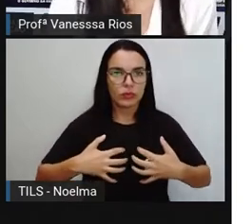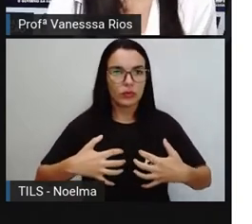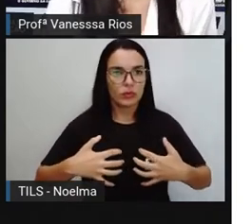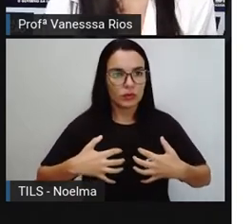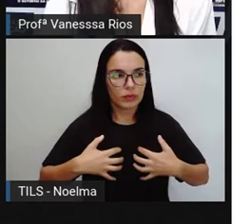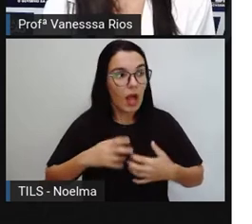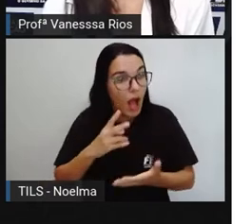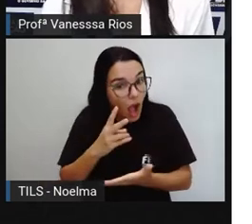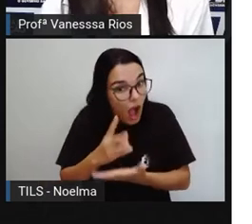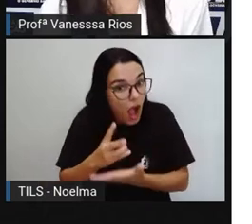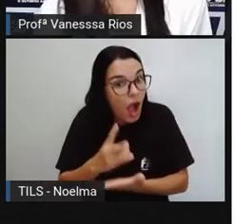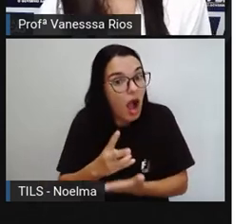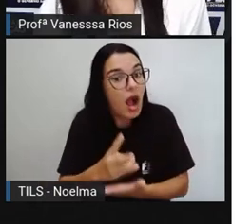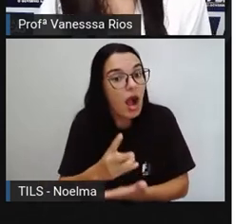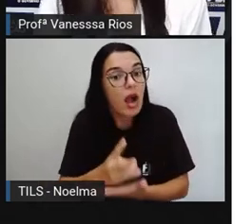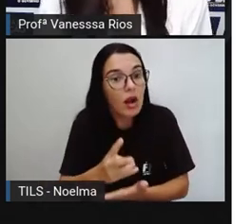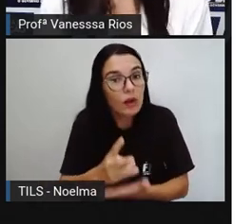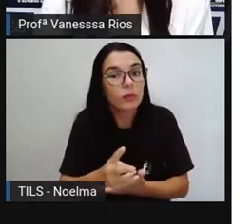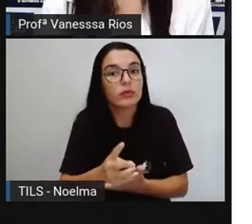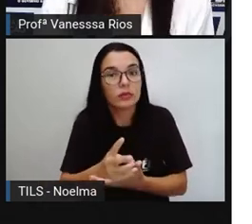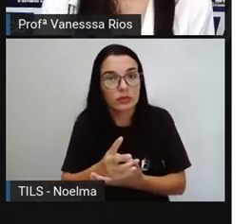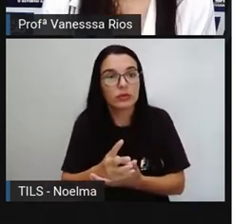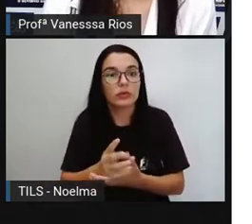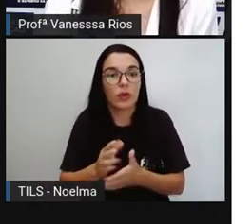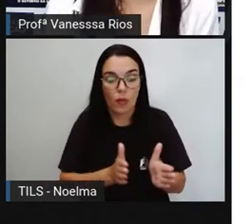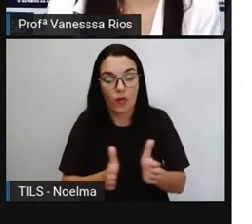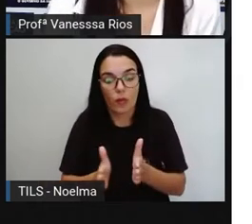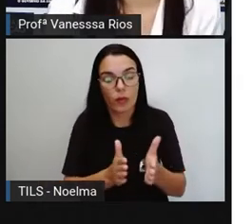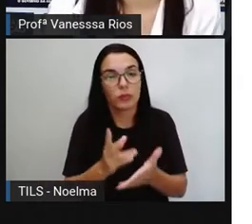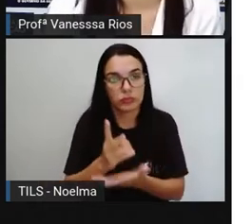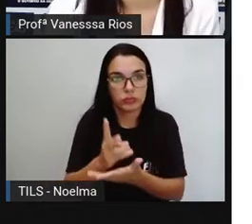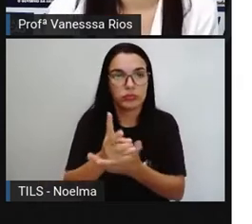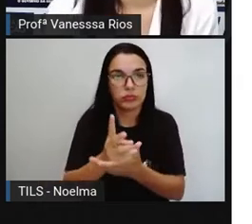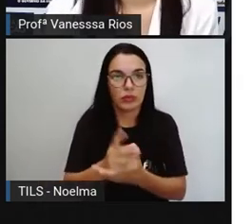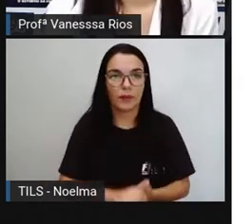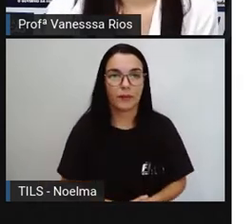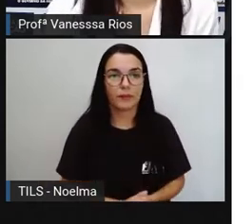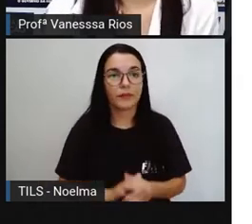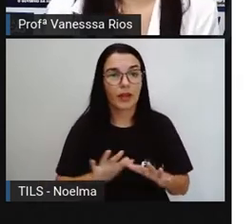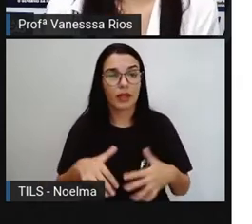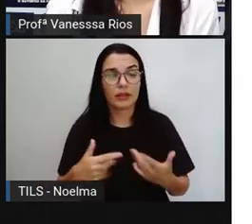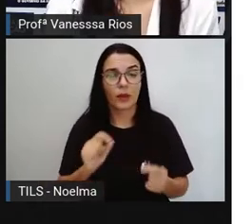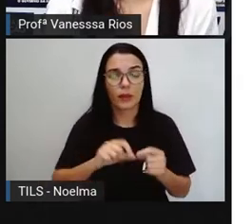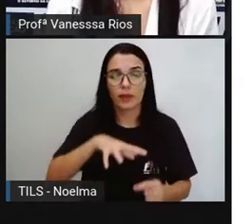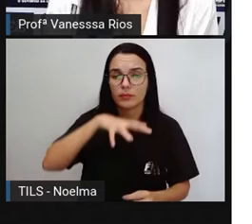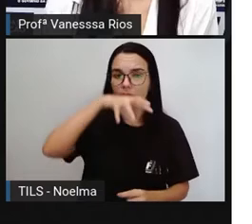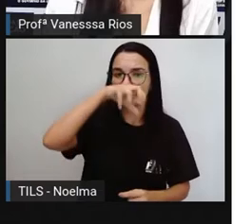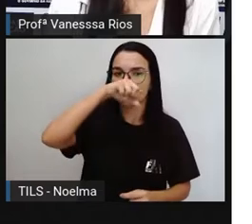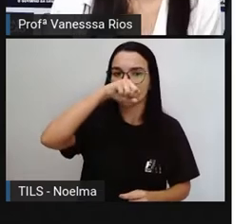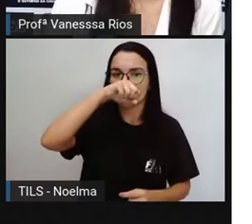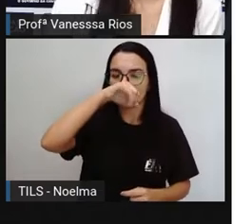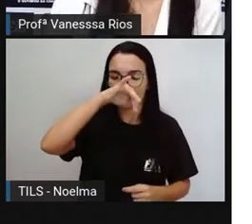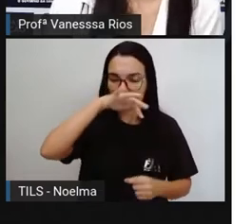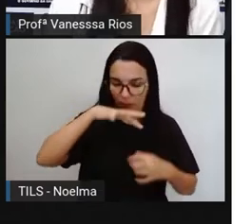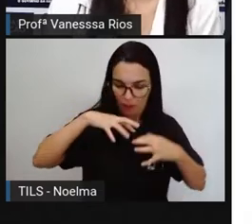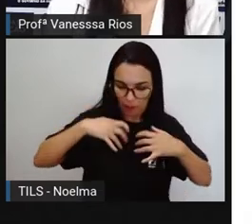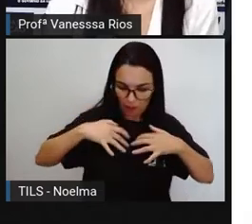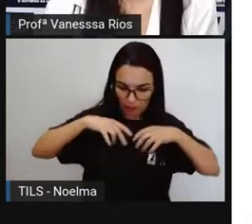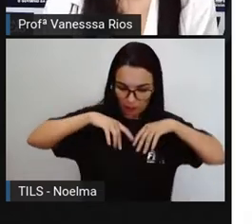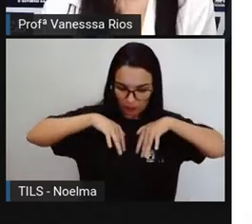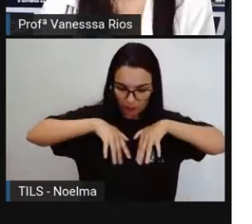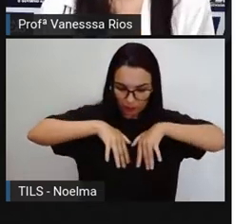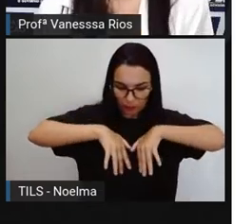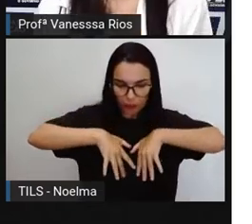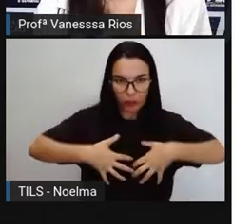caminho que vai passando aí por vários órgãos. E aí, o caminho continua. O ar segue, então, dos brônquios para